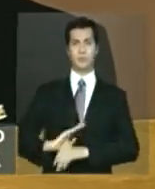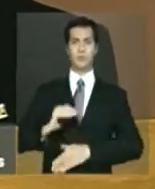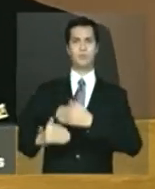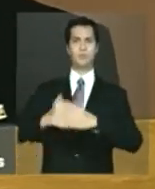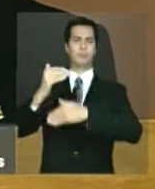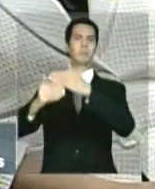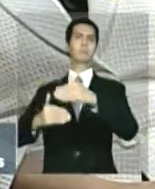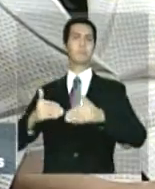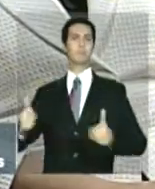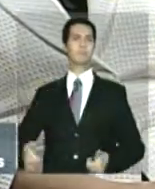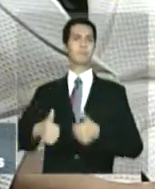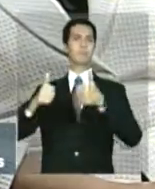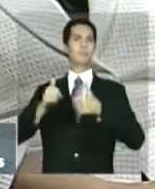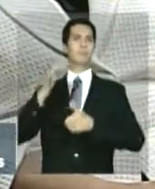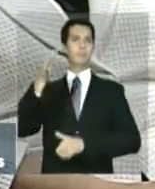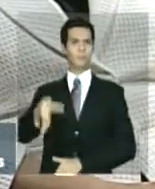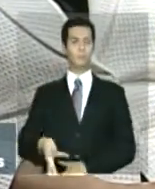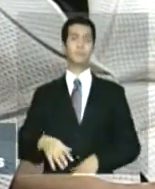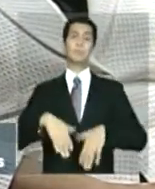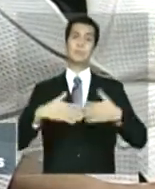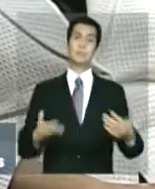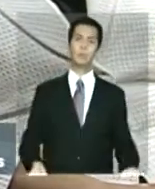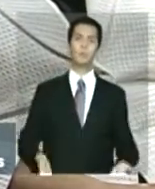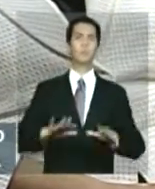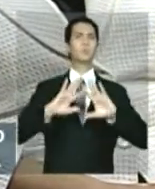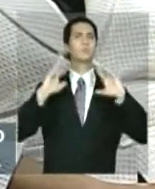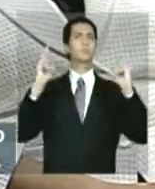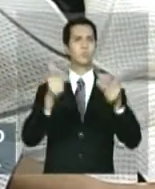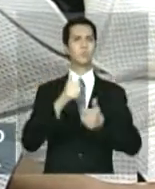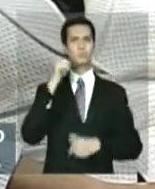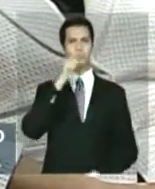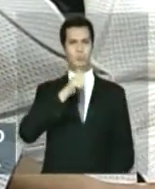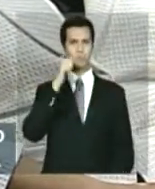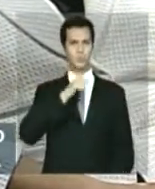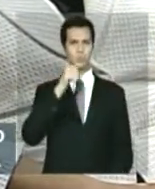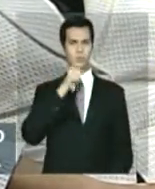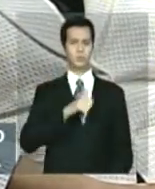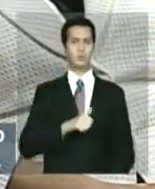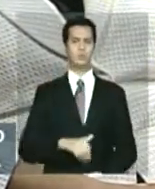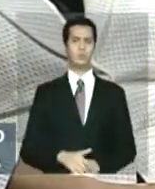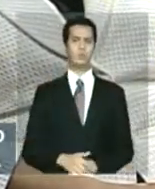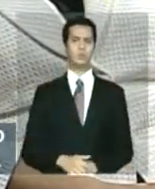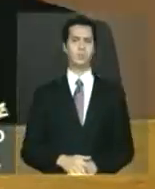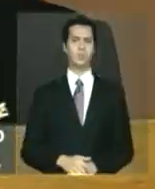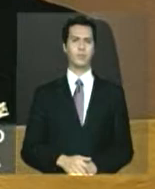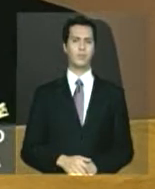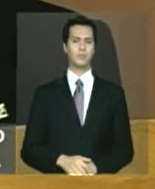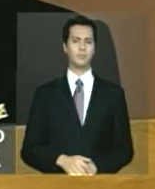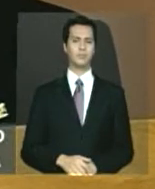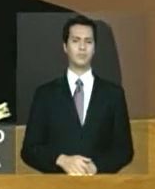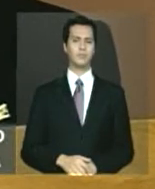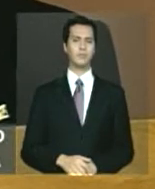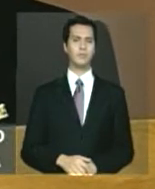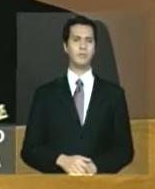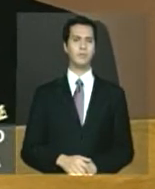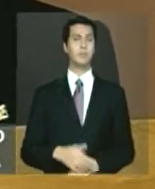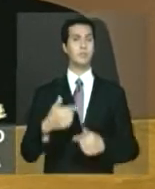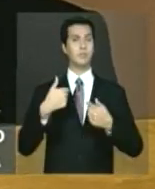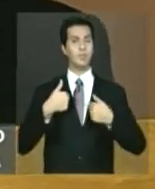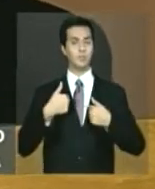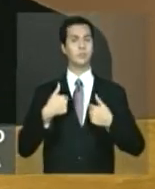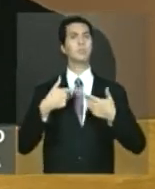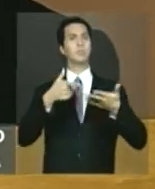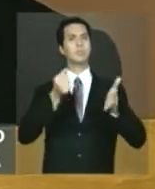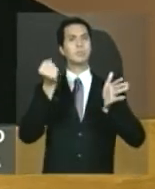então a todas estas mulheres né Eu dedico e dou o